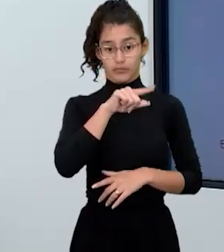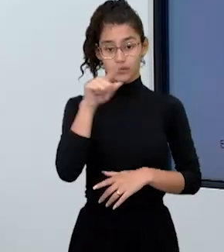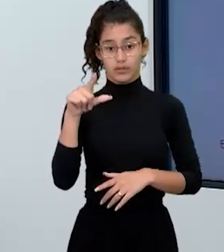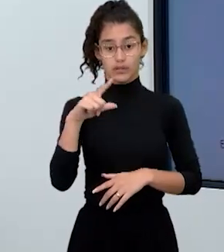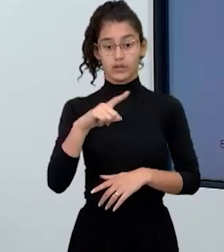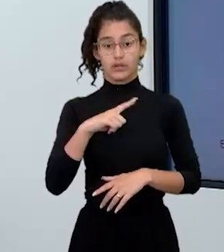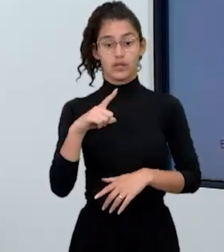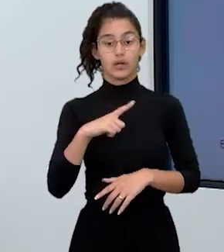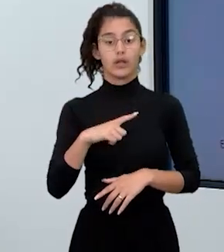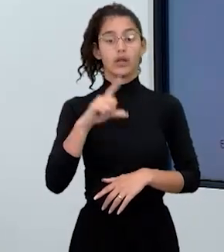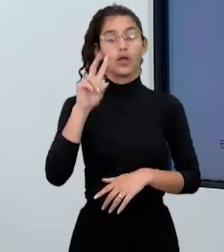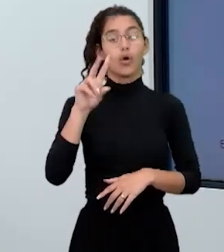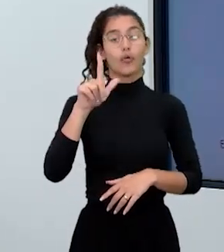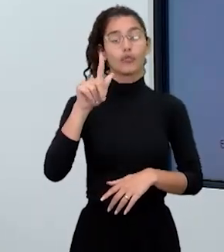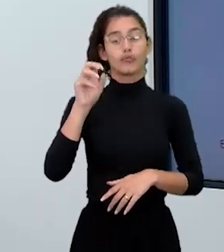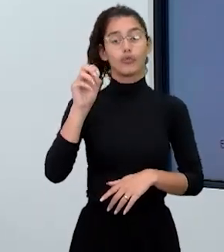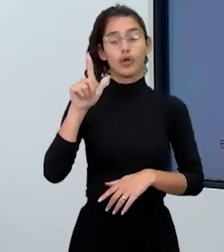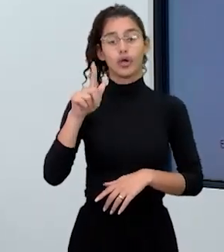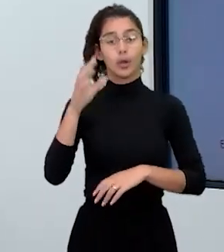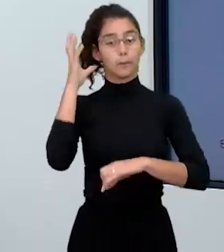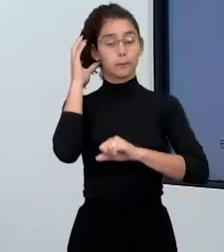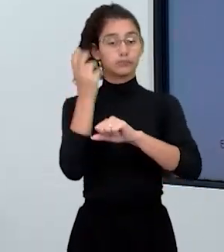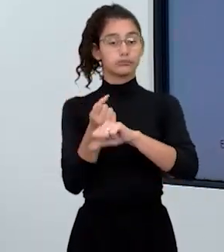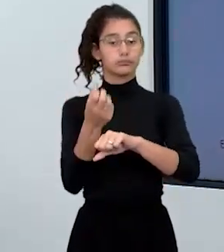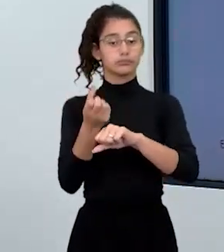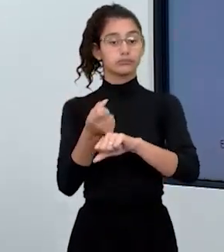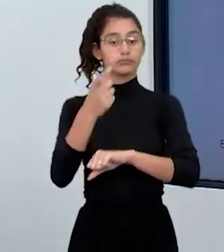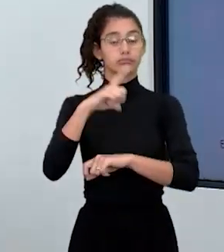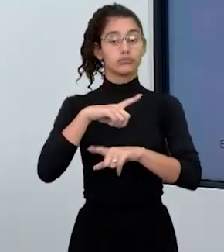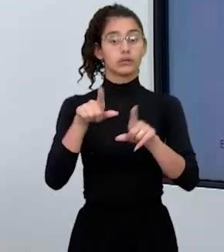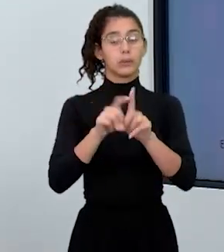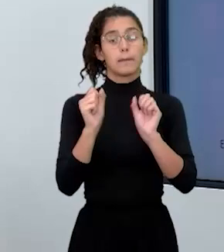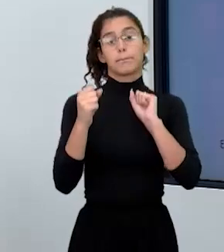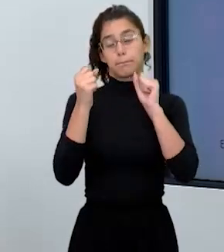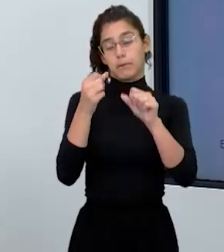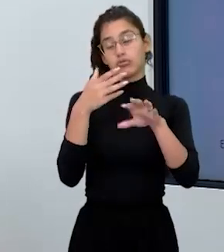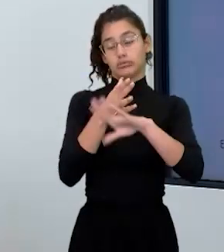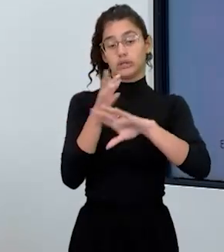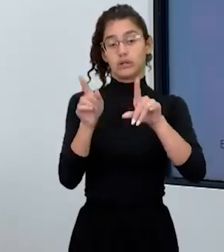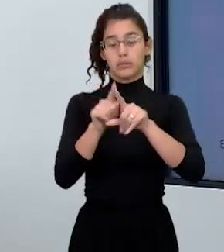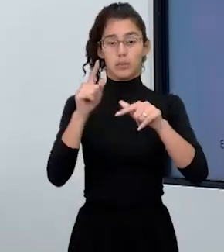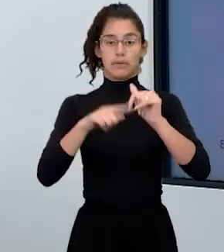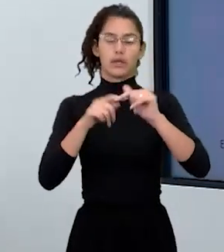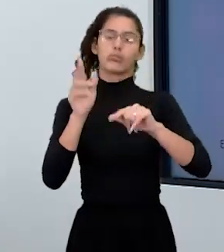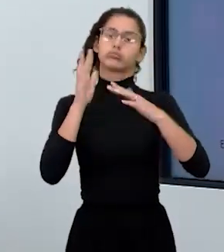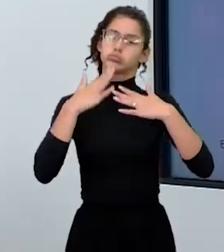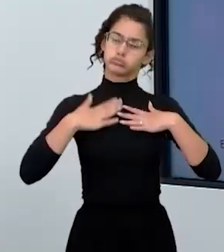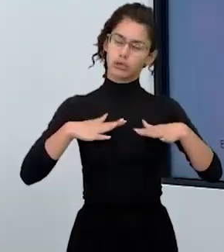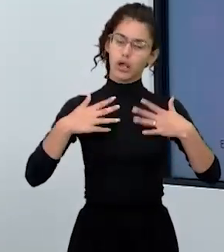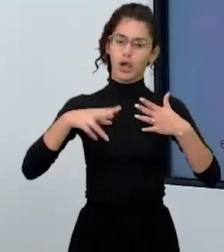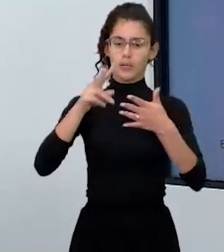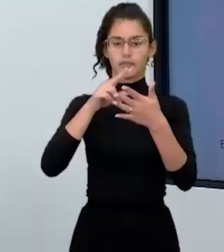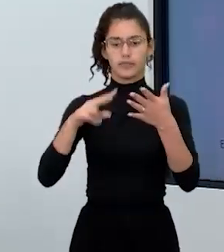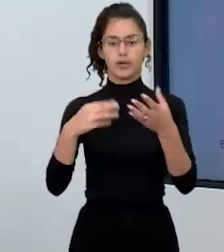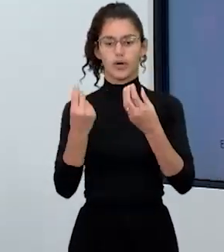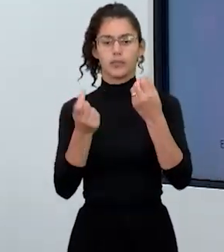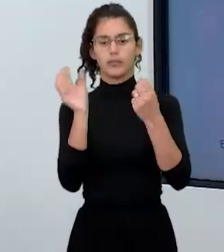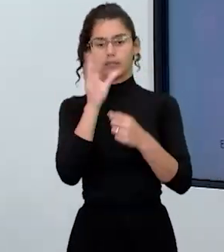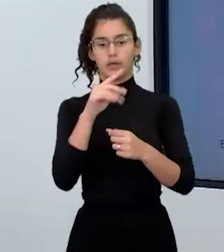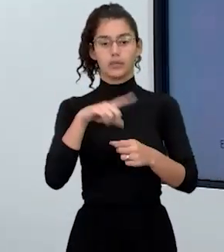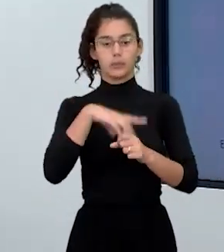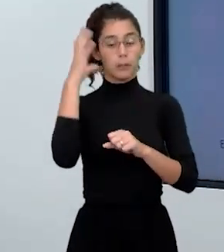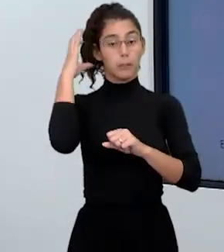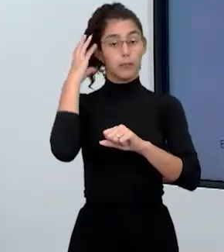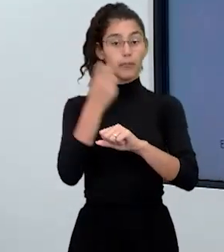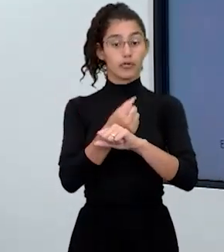sobre o vlog, o podcast, e depois vocês podem acessar aí o material com calma, né? Como eu falei aí, que o meu